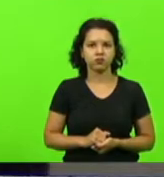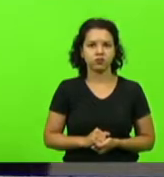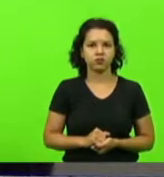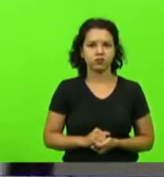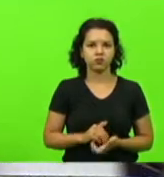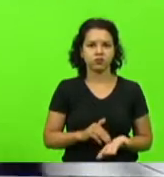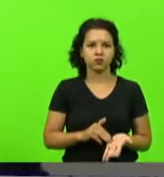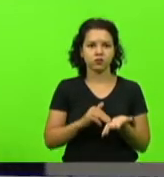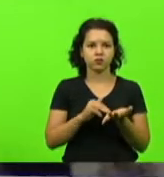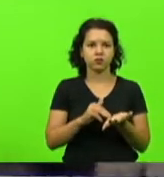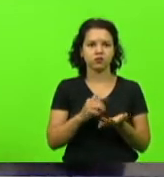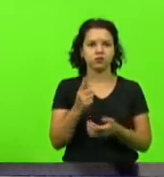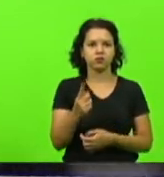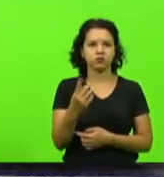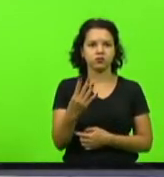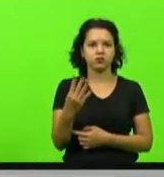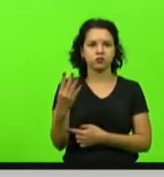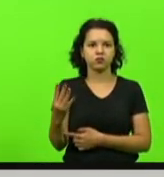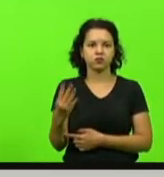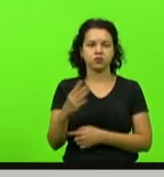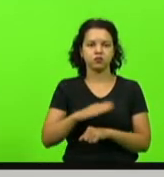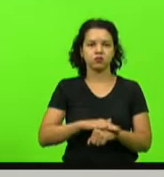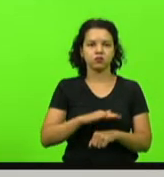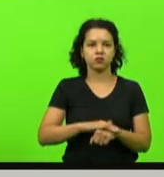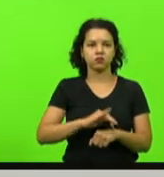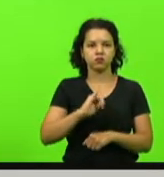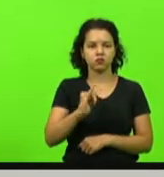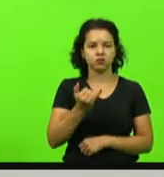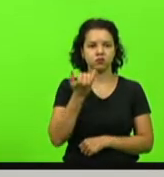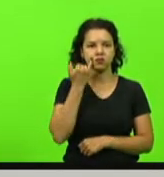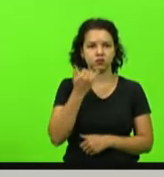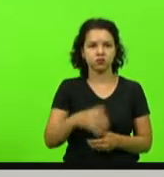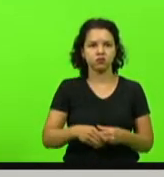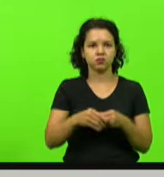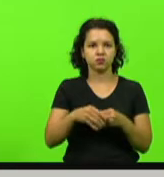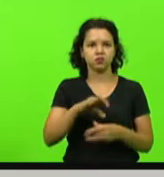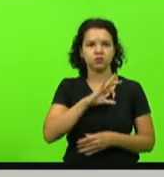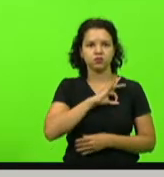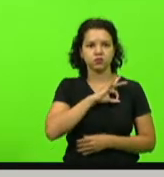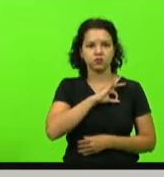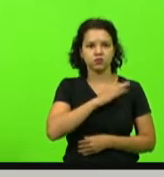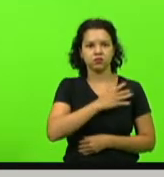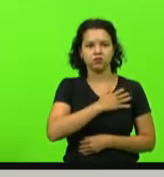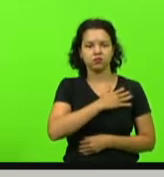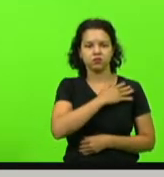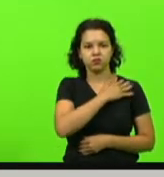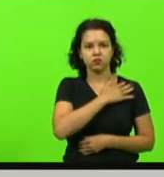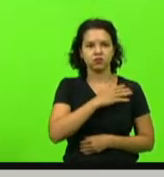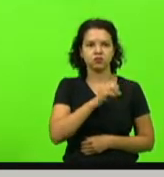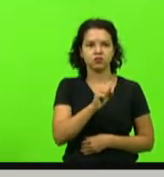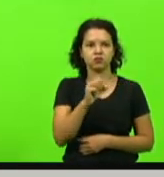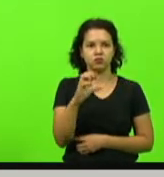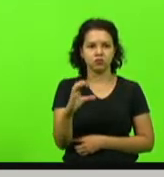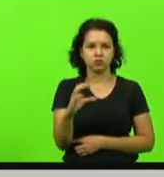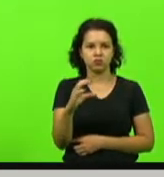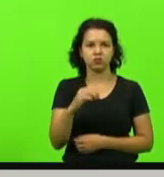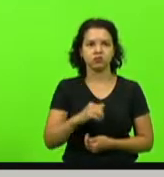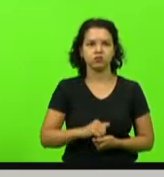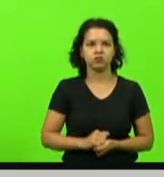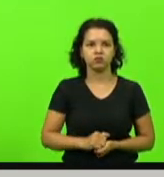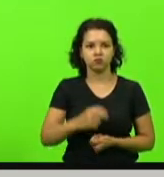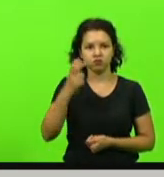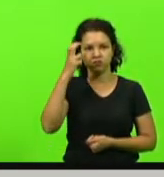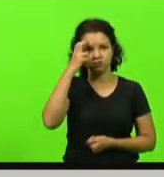número 144, autor, deputado Gessé Lopes, cumprimentando a Polícia Militar de Santa Catarina pela ação de inteligência